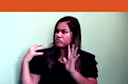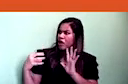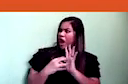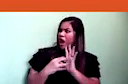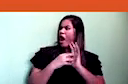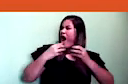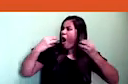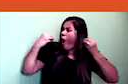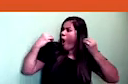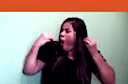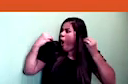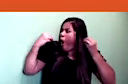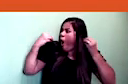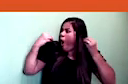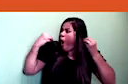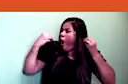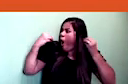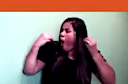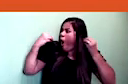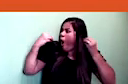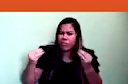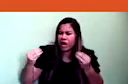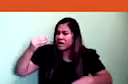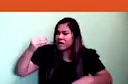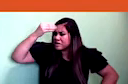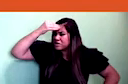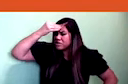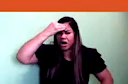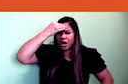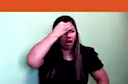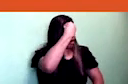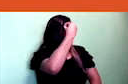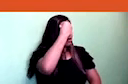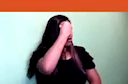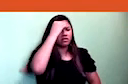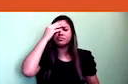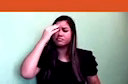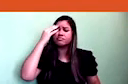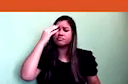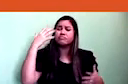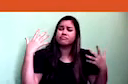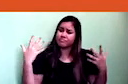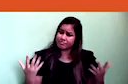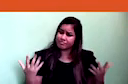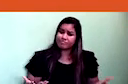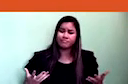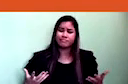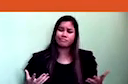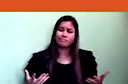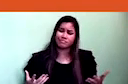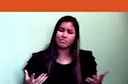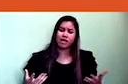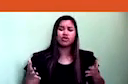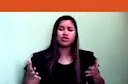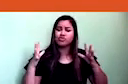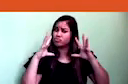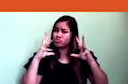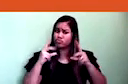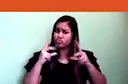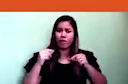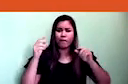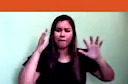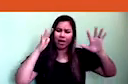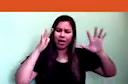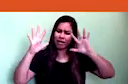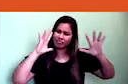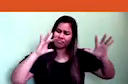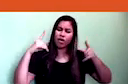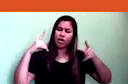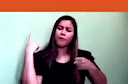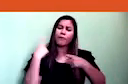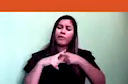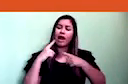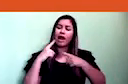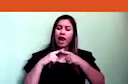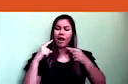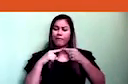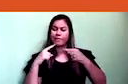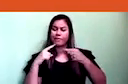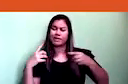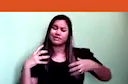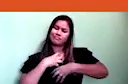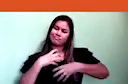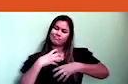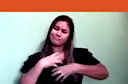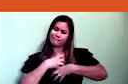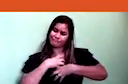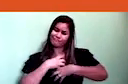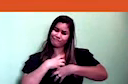você, que está habituado a ver aquilo de uma outra forma. E tudo isso deve ser pensado, né? Porque isso vai mobilizar sentimentos em você,